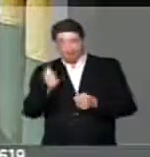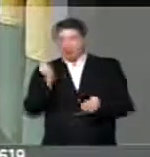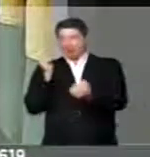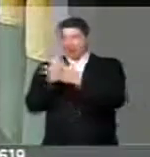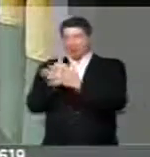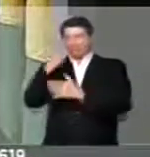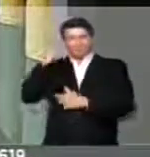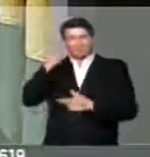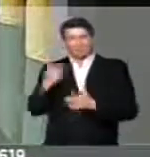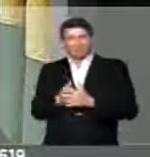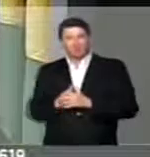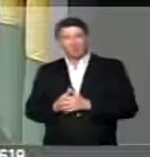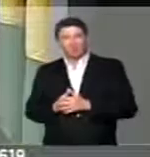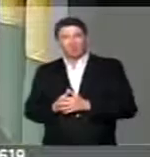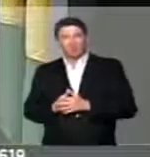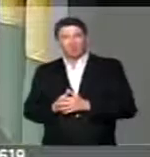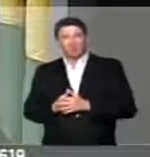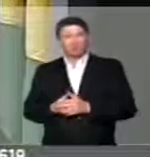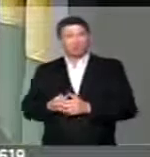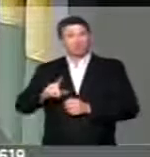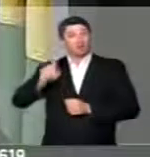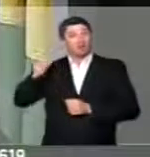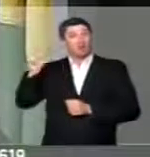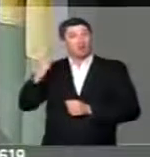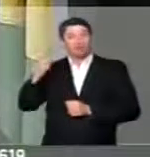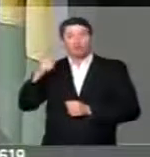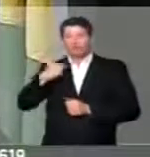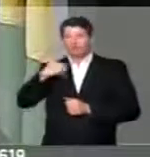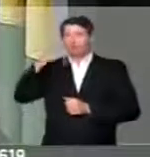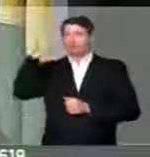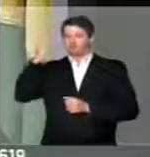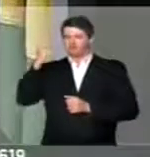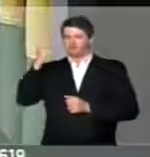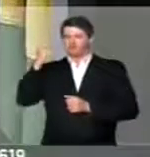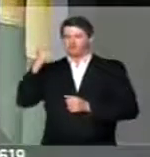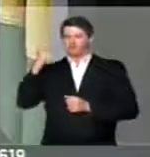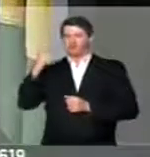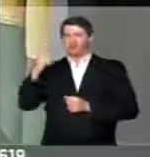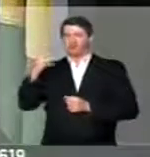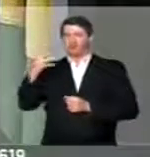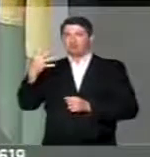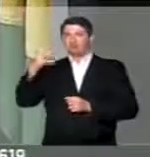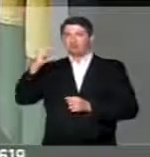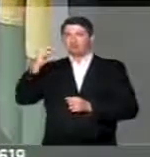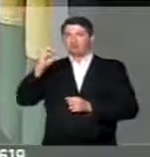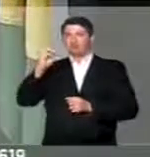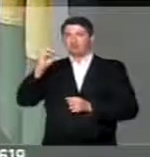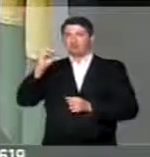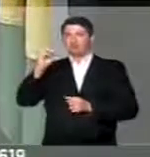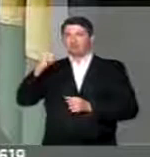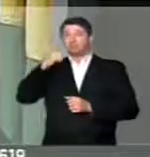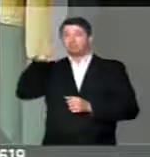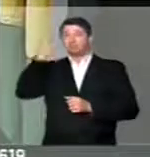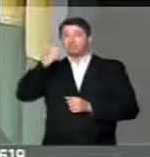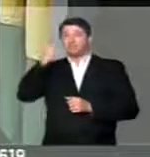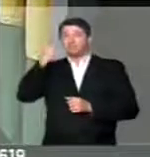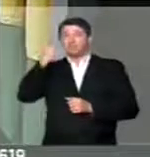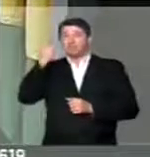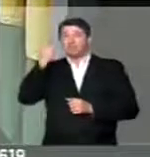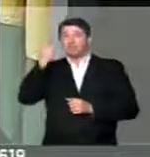comprar senadores? Lá, pelo que eu sei, já tem 49